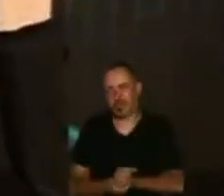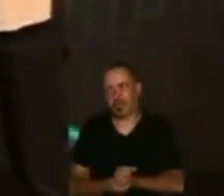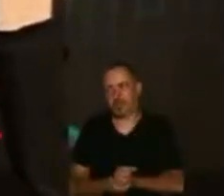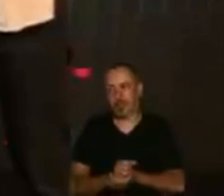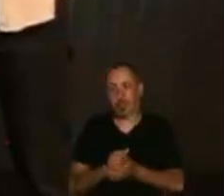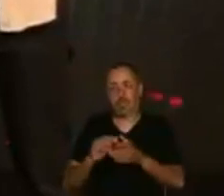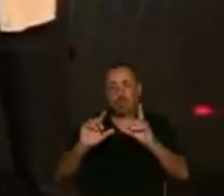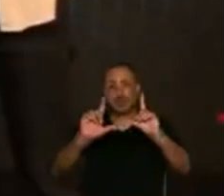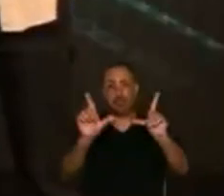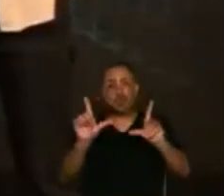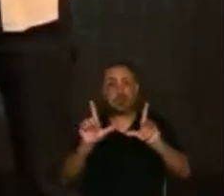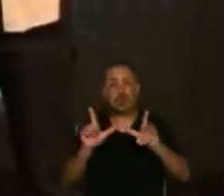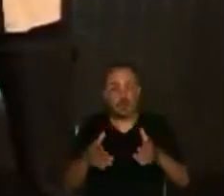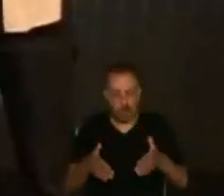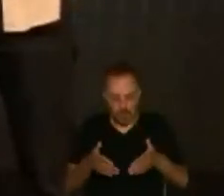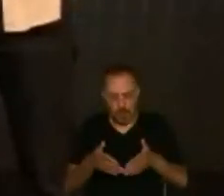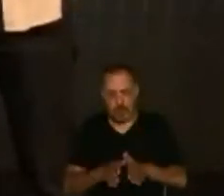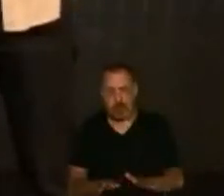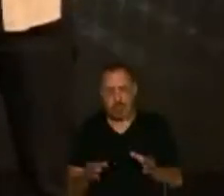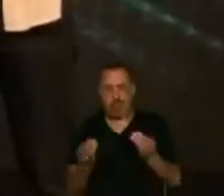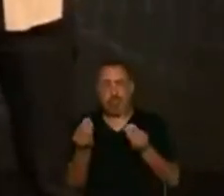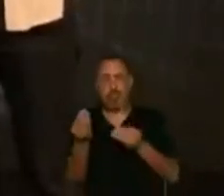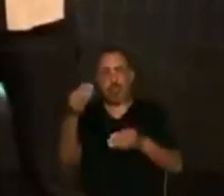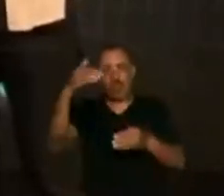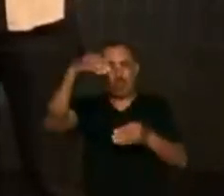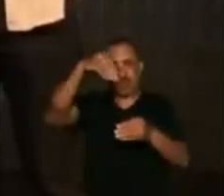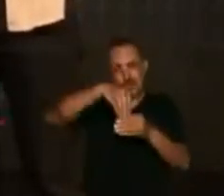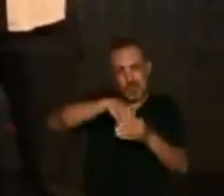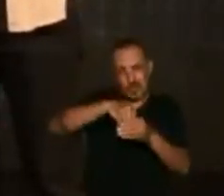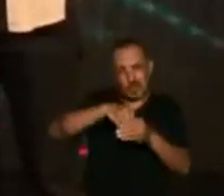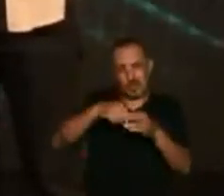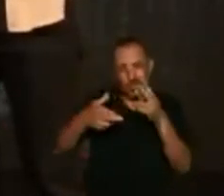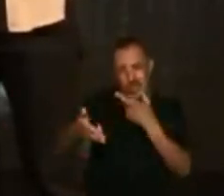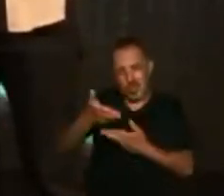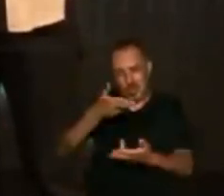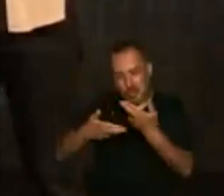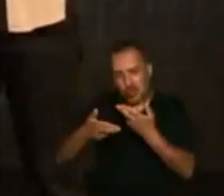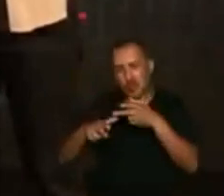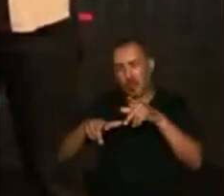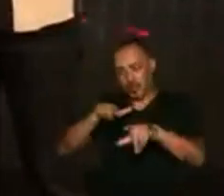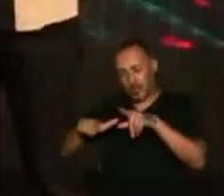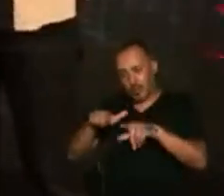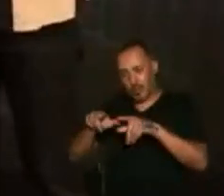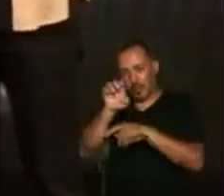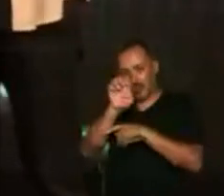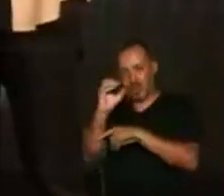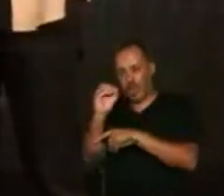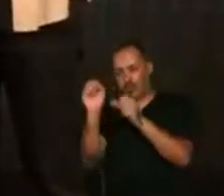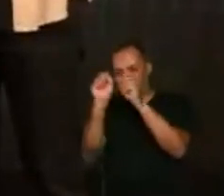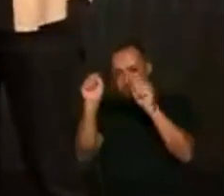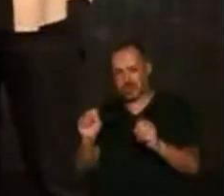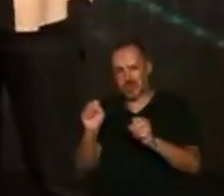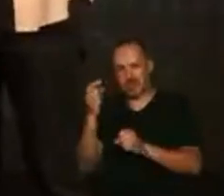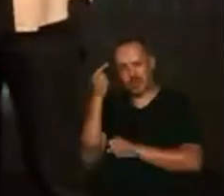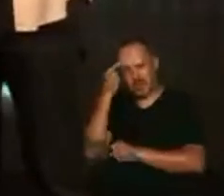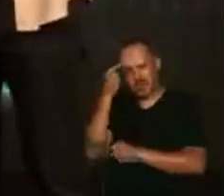esse programa ele nasceu dentro do relacionamento, do longo tempo que a gente vem trabalhando no ecossistema, a gente tem identificado que as